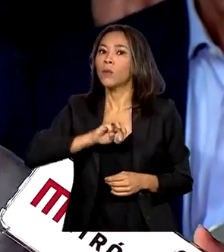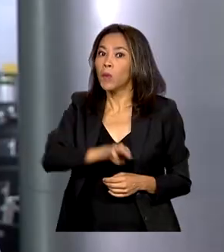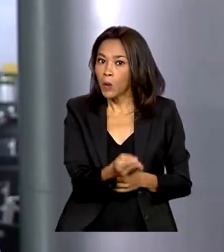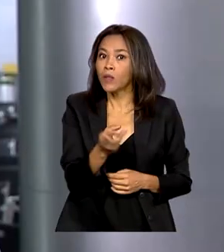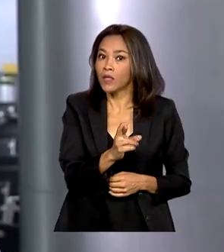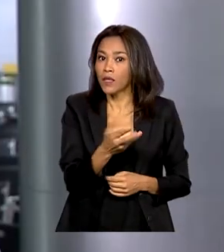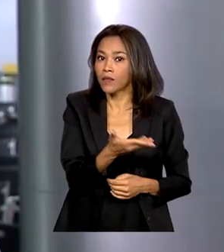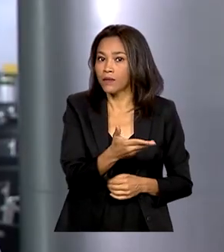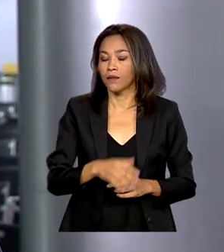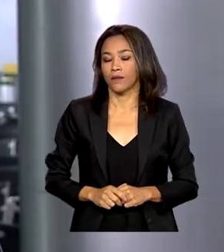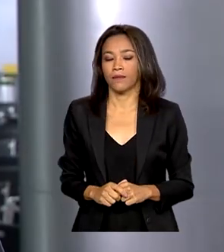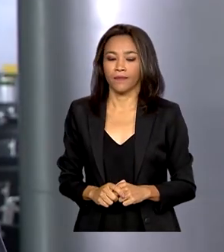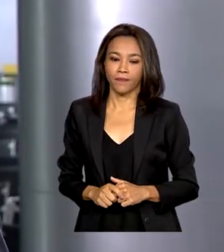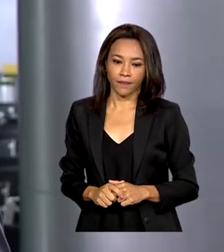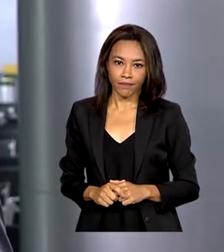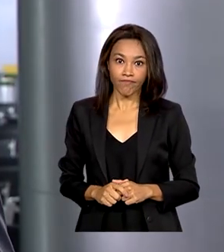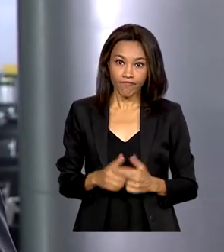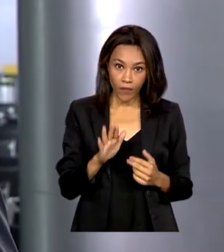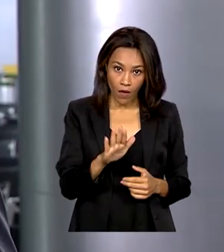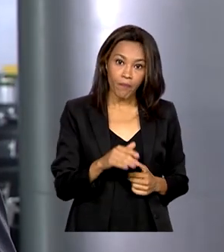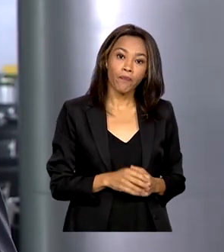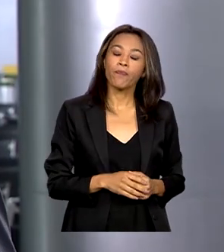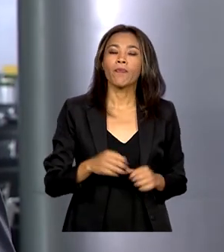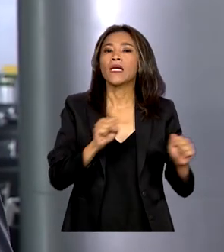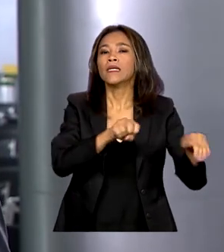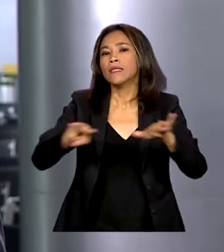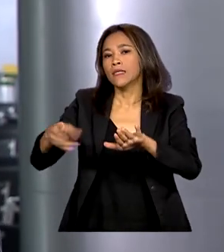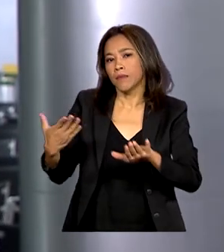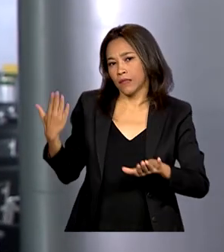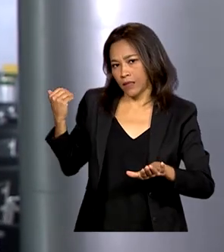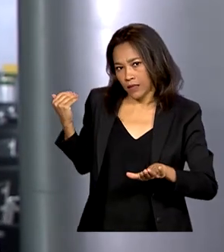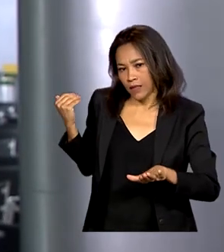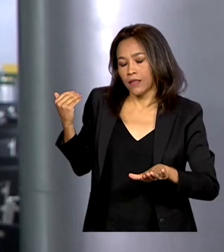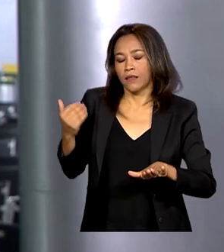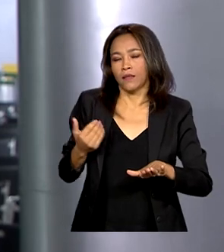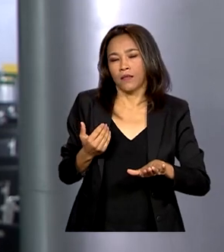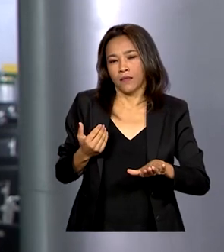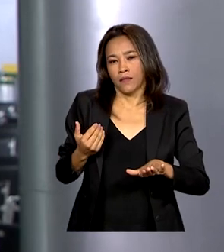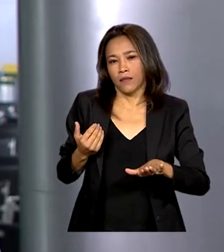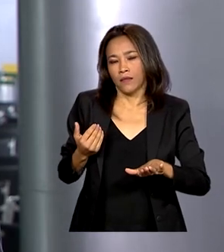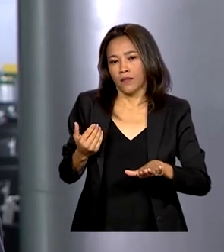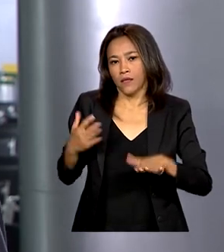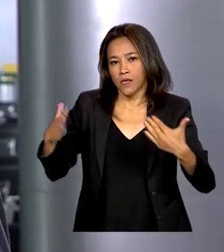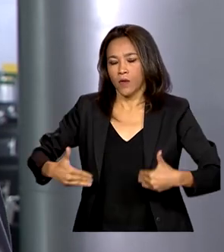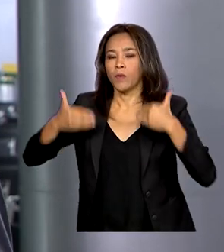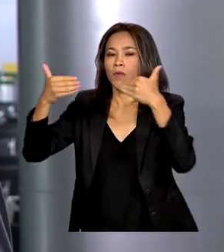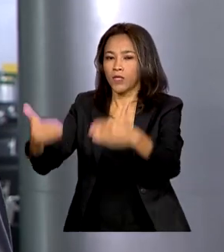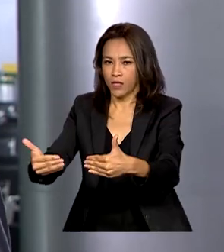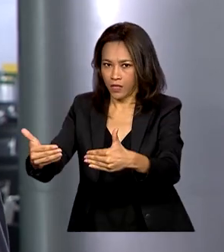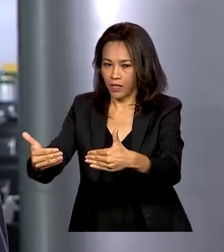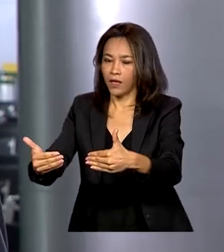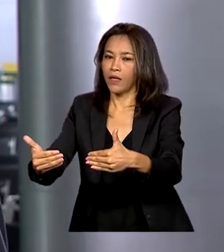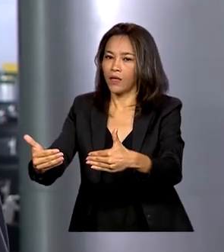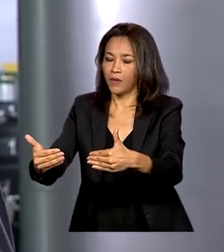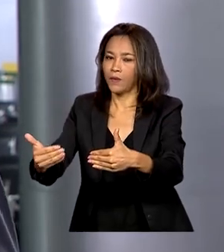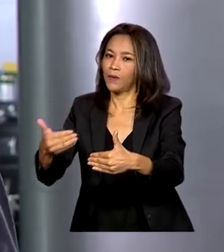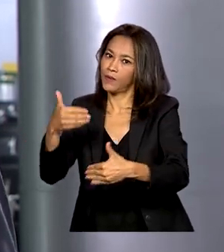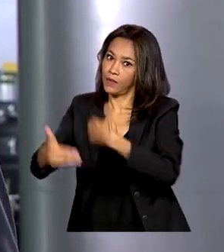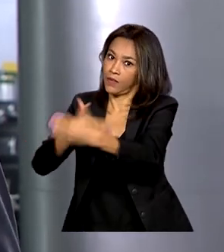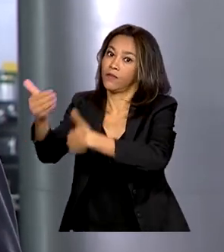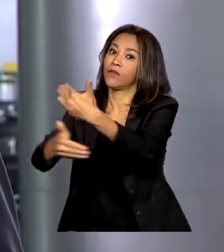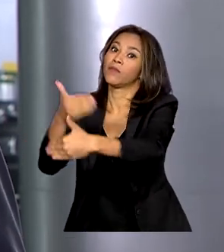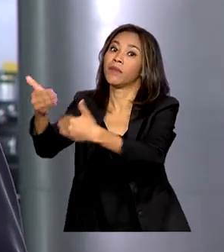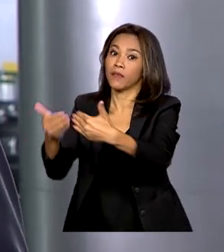reais. E olha, Mara, na semana passada, o Ministério do Desenvolvimento, Integração e Desenvolvimento